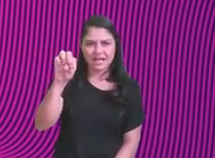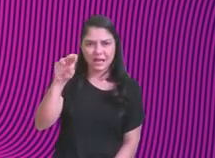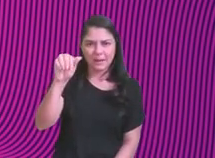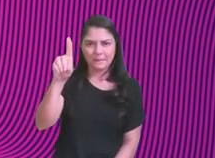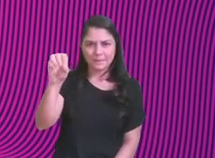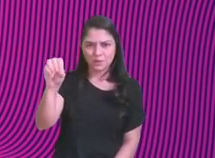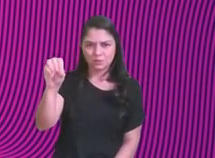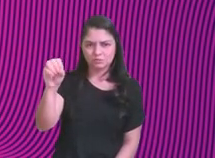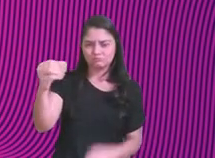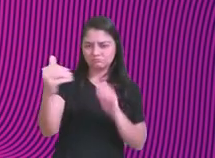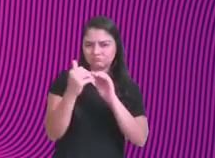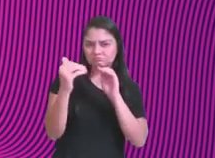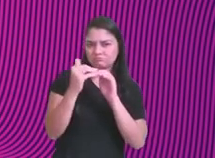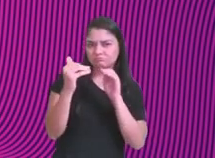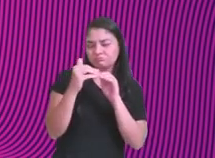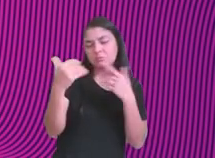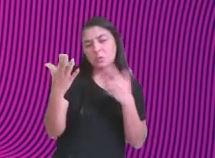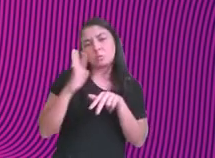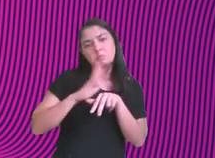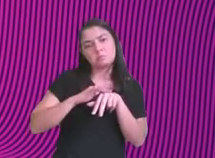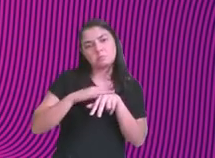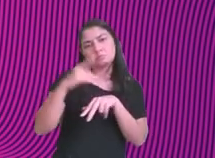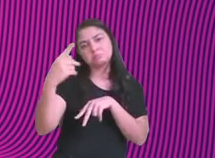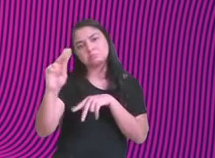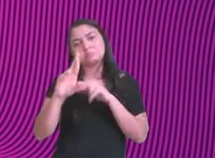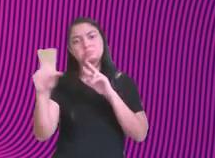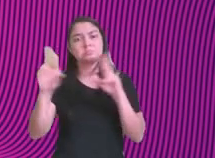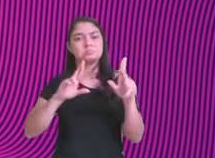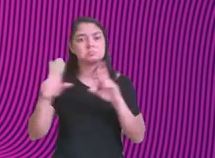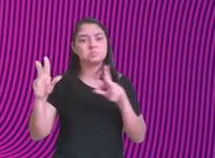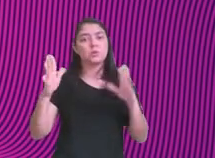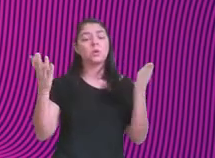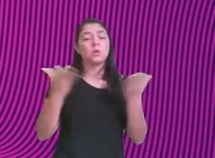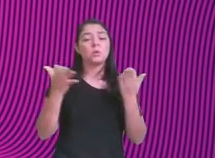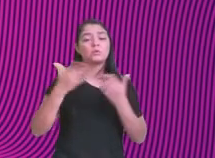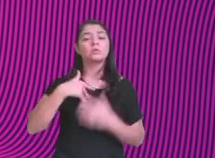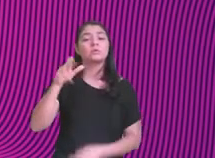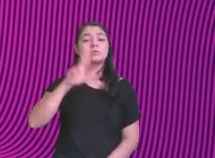com os casos que ele pegou, né? Hoje em dia a gente já usa o short course,